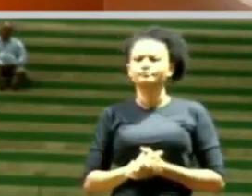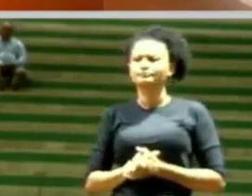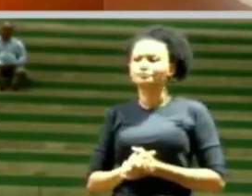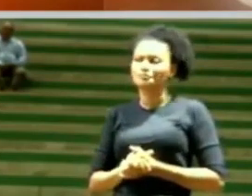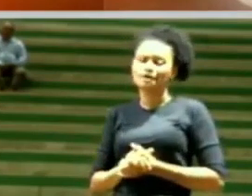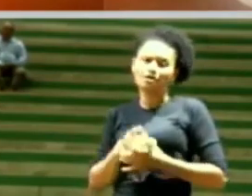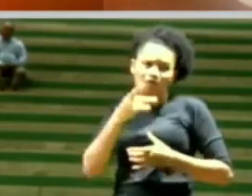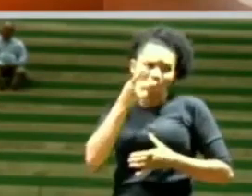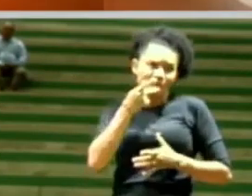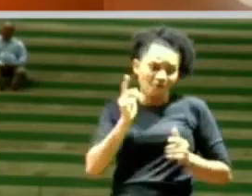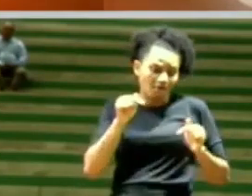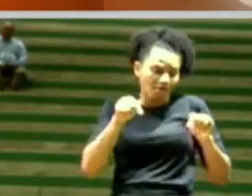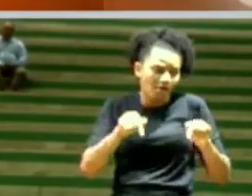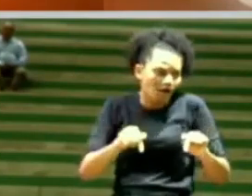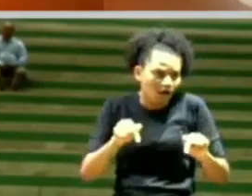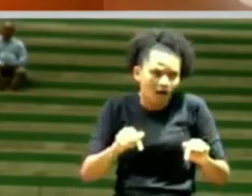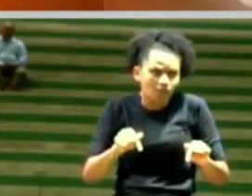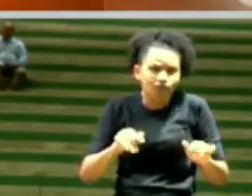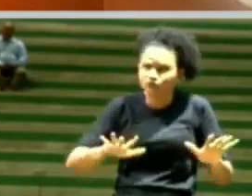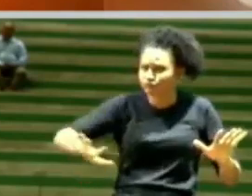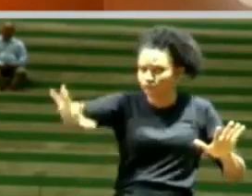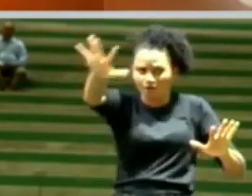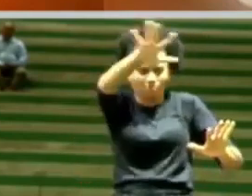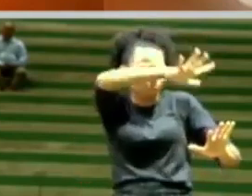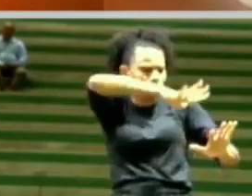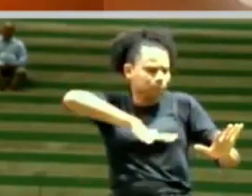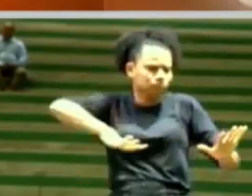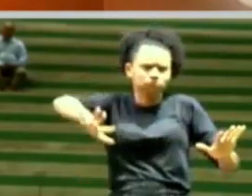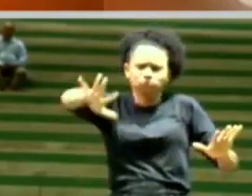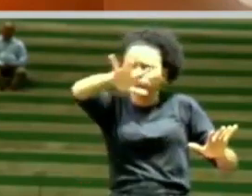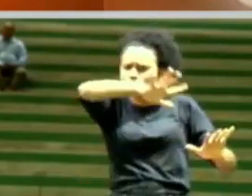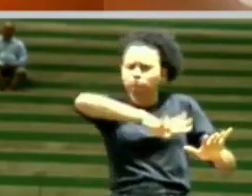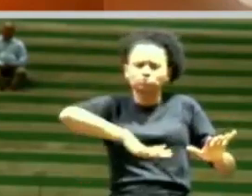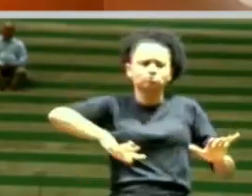E eu não estou falando aqui, eu estou falando no geral.